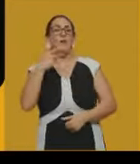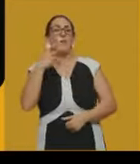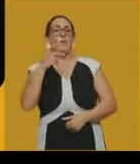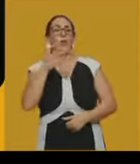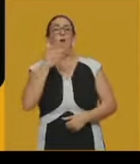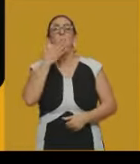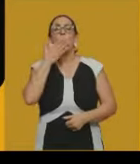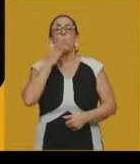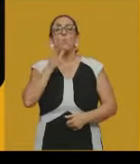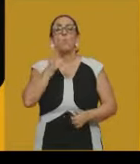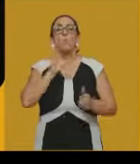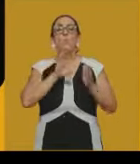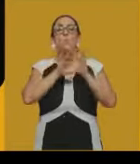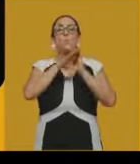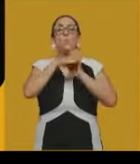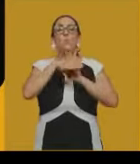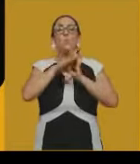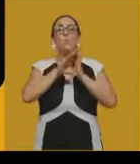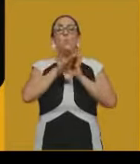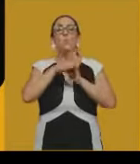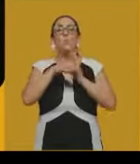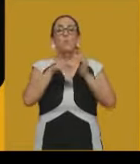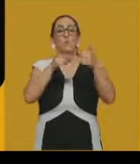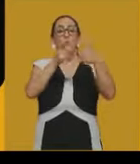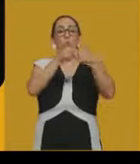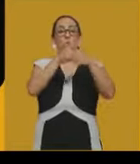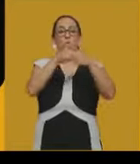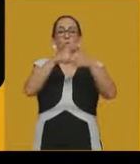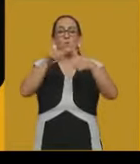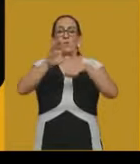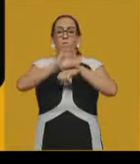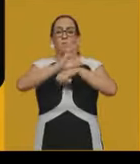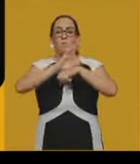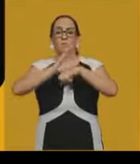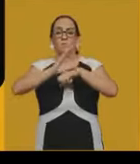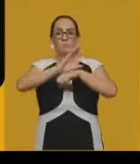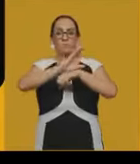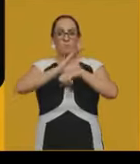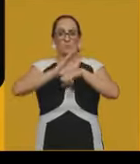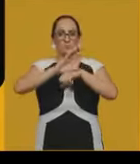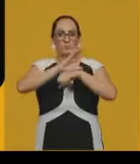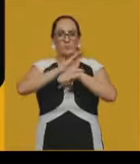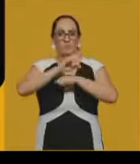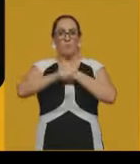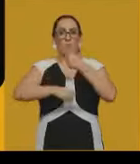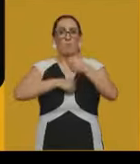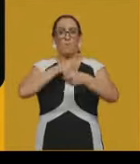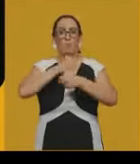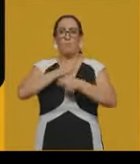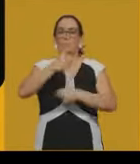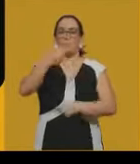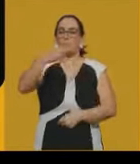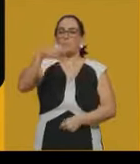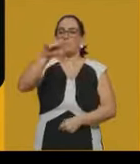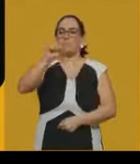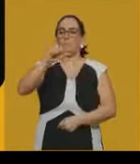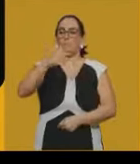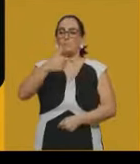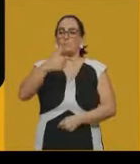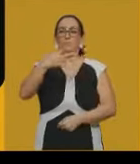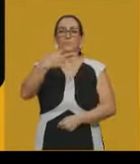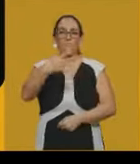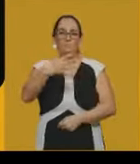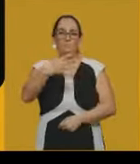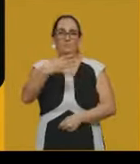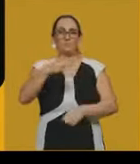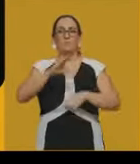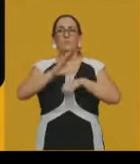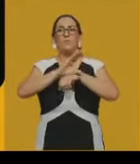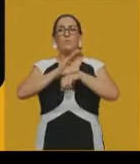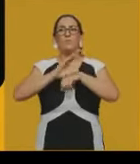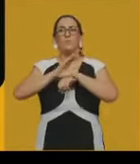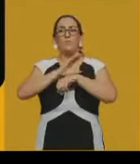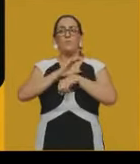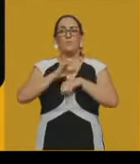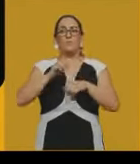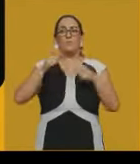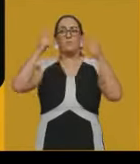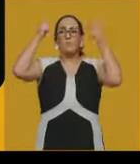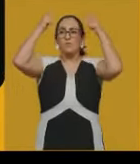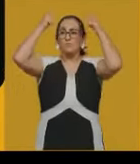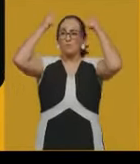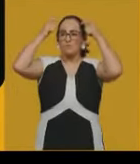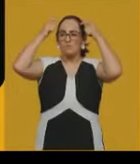definição de cidadão na nossa primeira Constituição, que é a Constituição de 1824. É a Constituição do Império, o